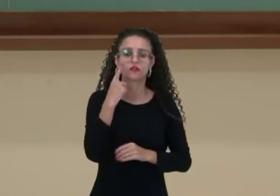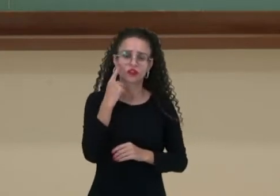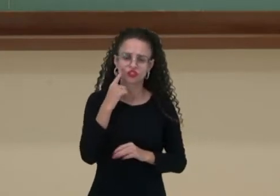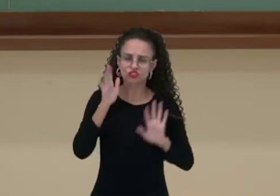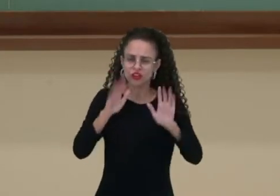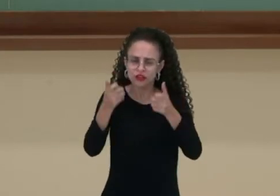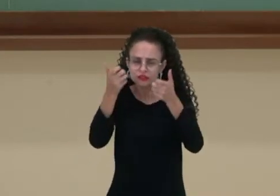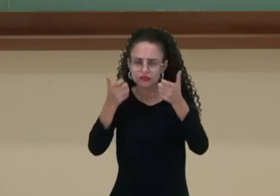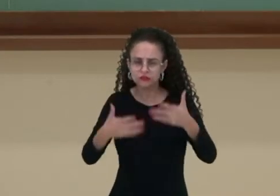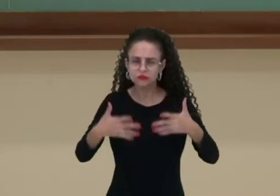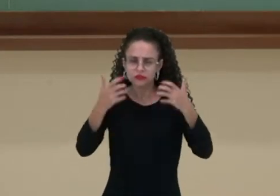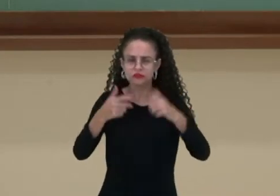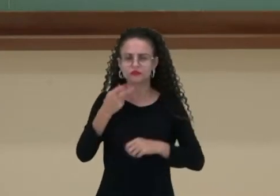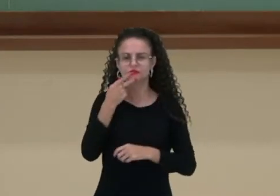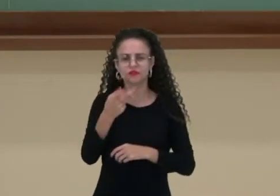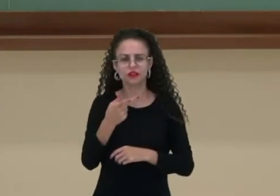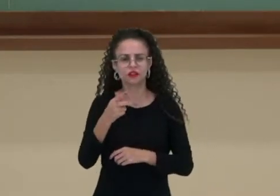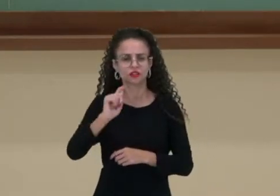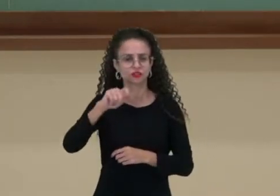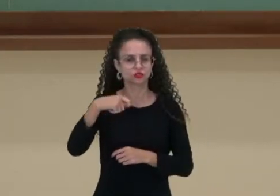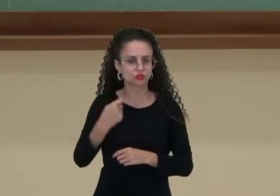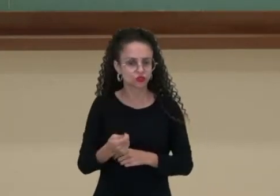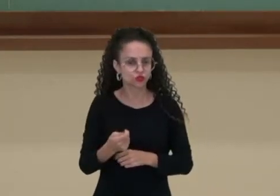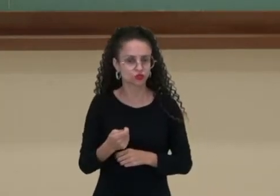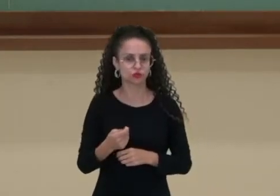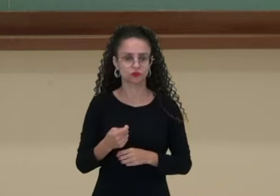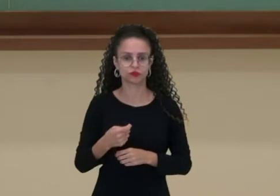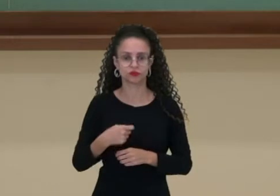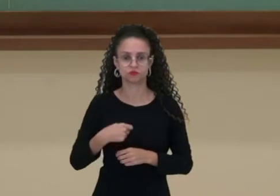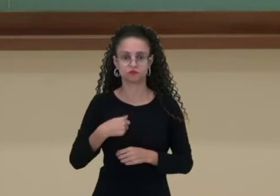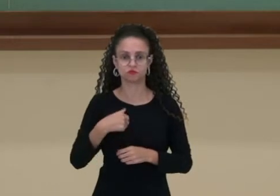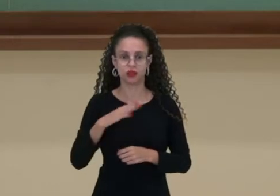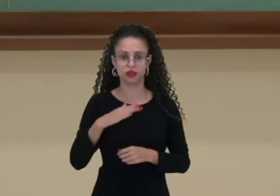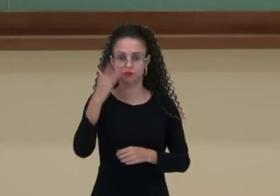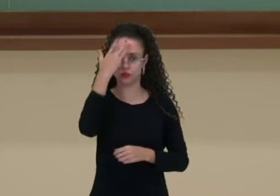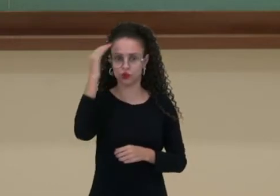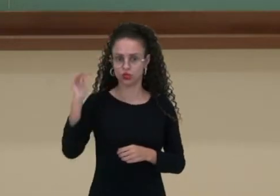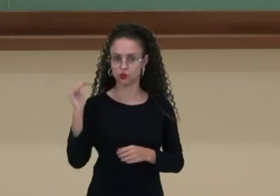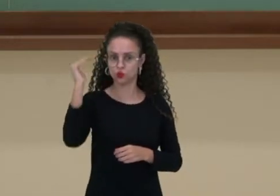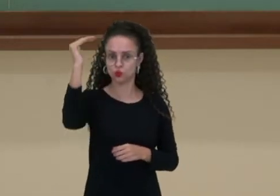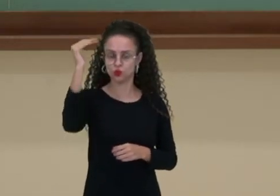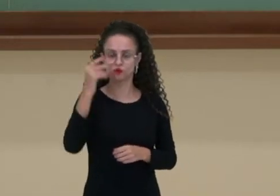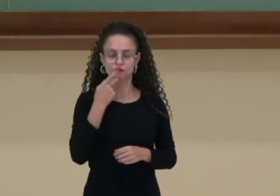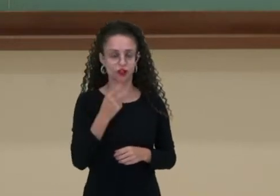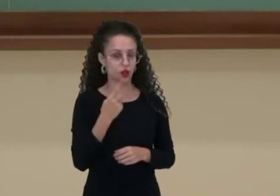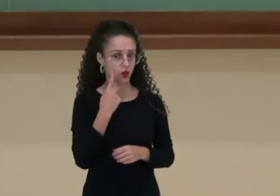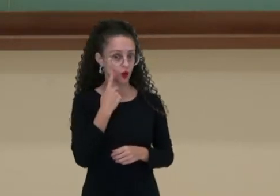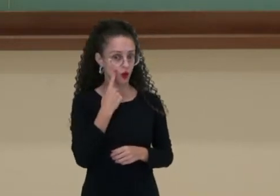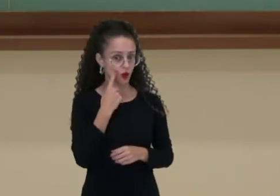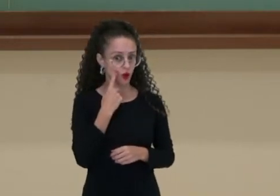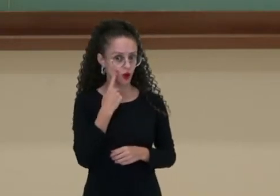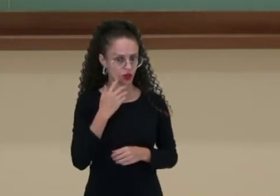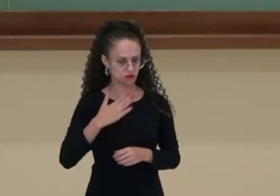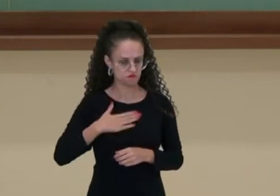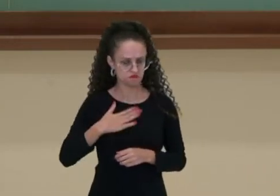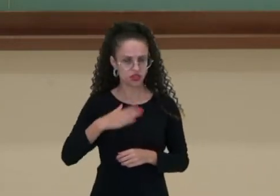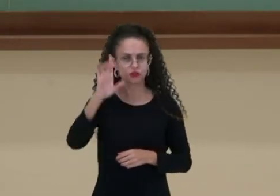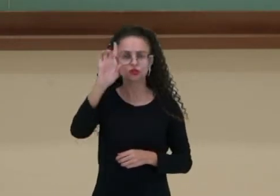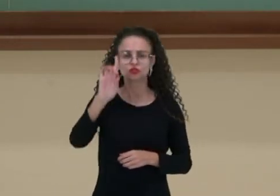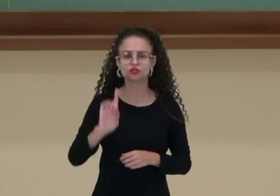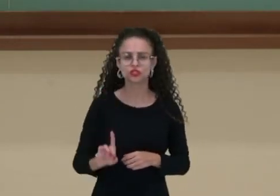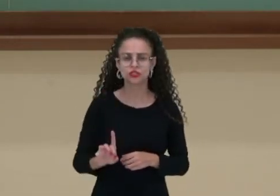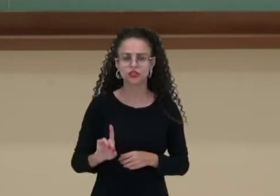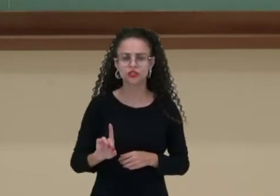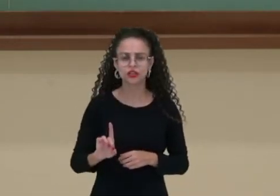muito comum falar os mais de idades, né, os adultos, quando eles dizem assim, olha, o meu direito